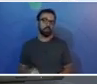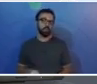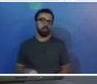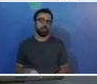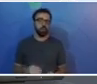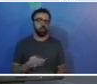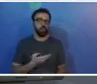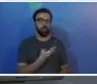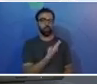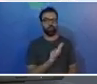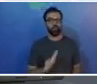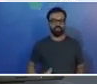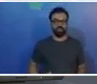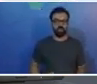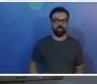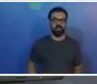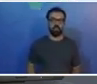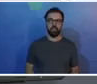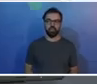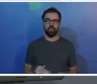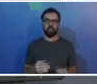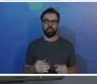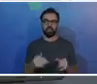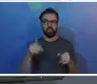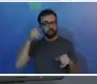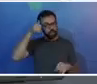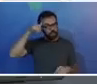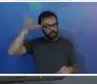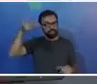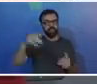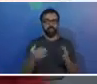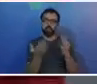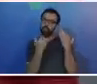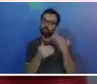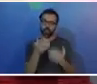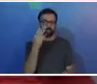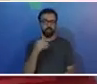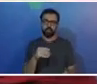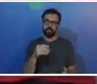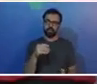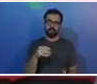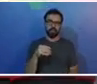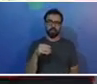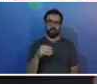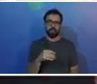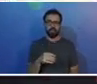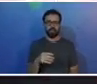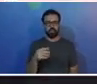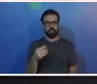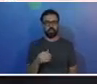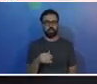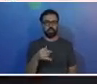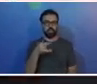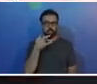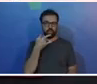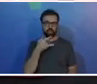população consuma um pouco menos esses produtos, eles colocam um imposto bem maior,